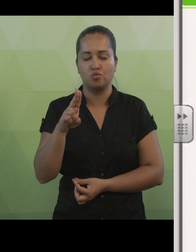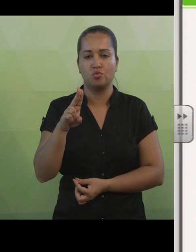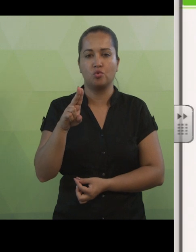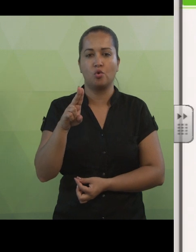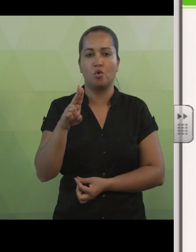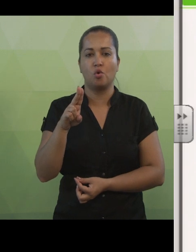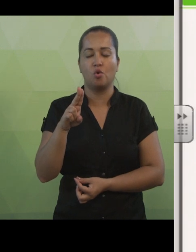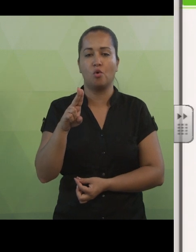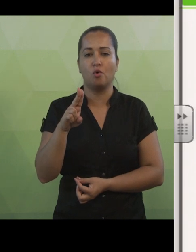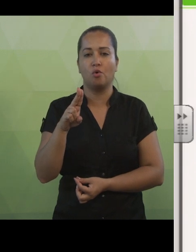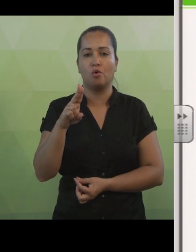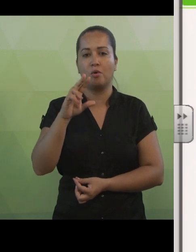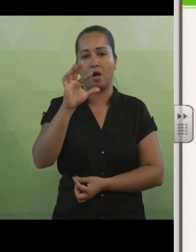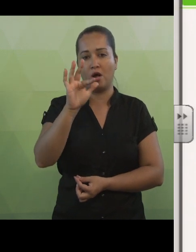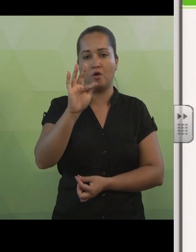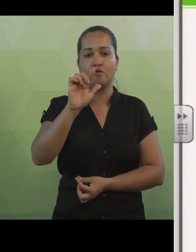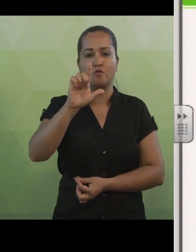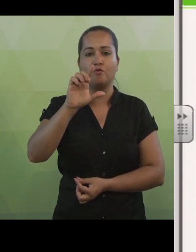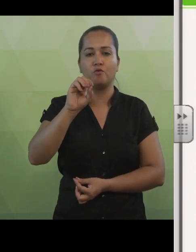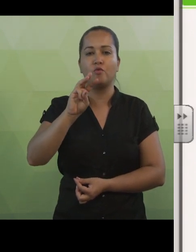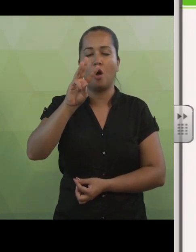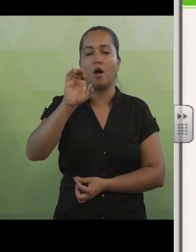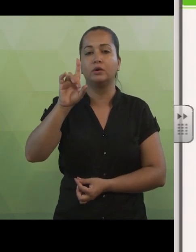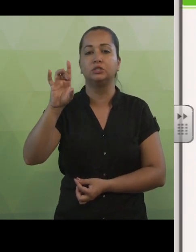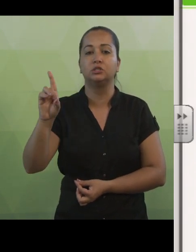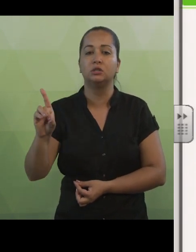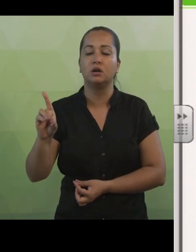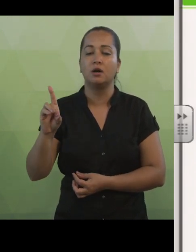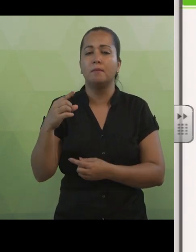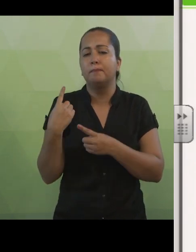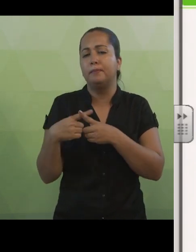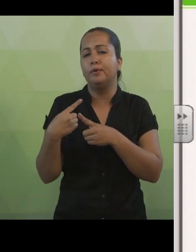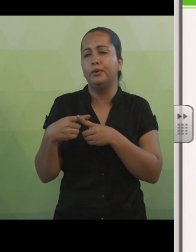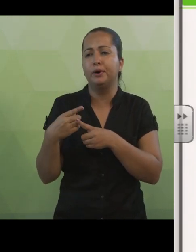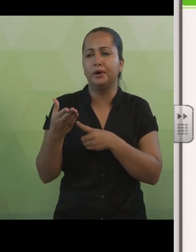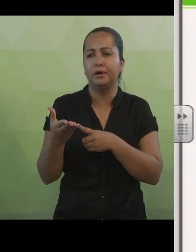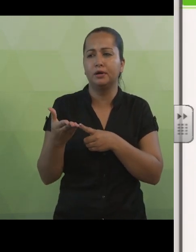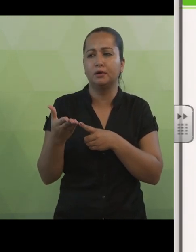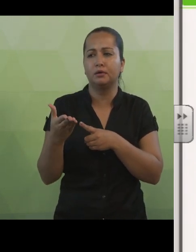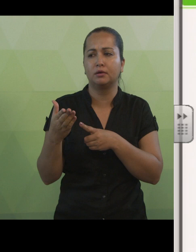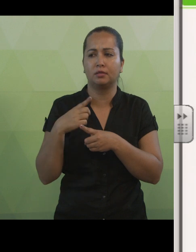A altura tem que ser do tipo float. Por quê?